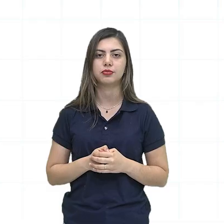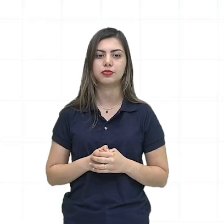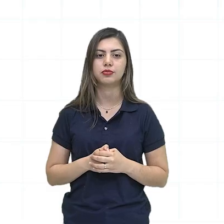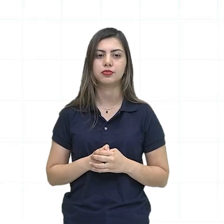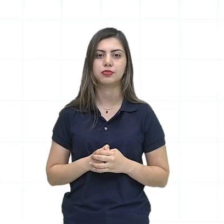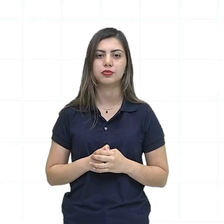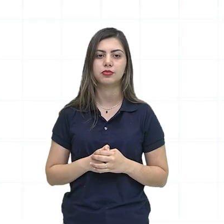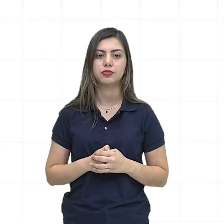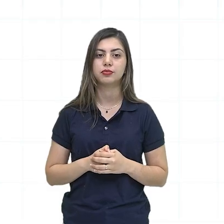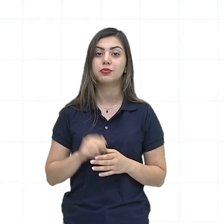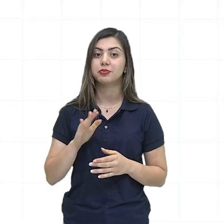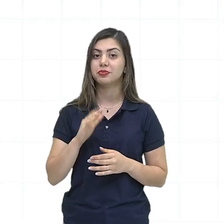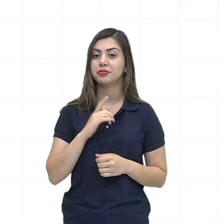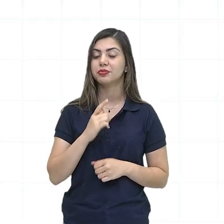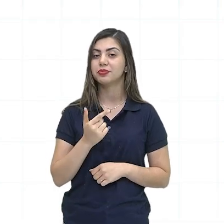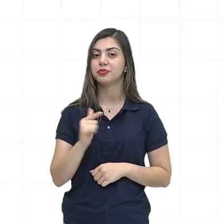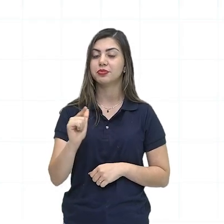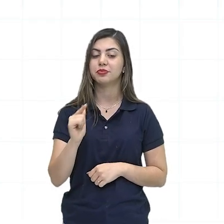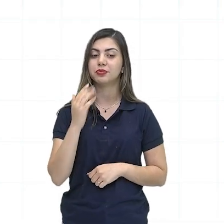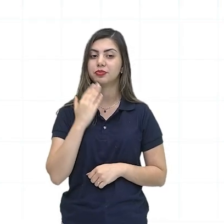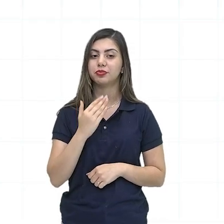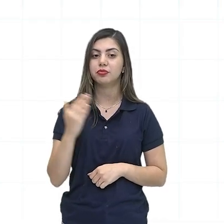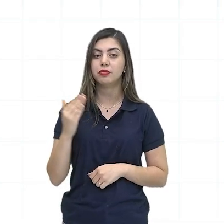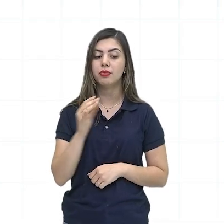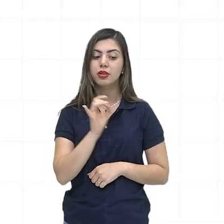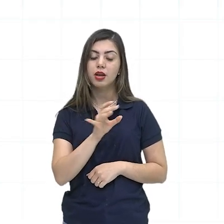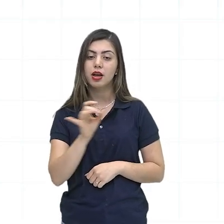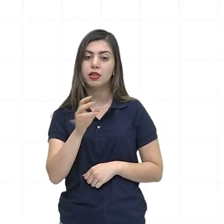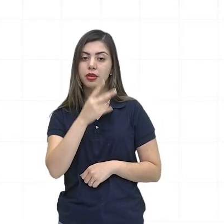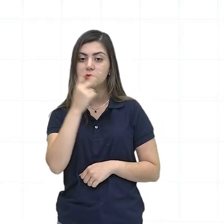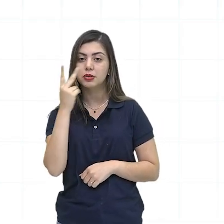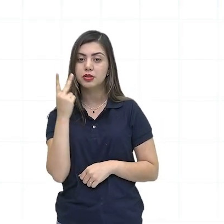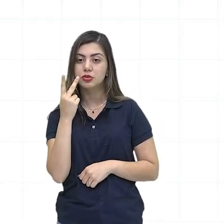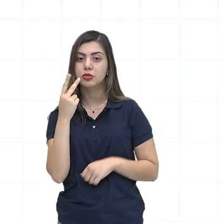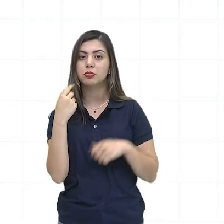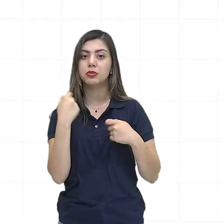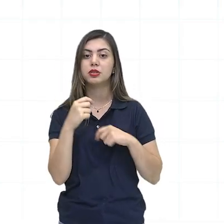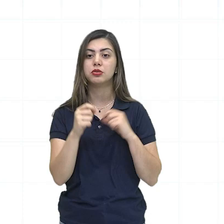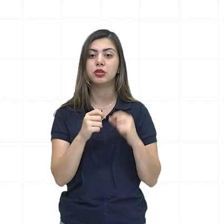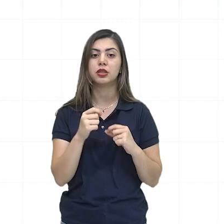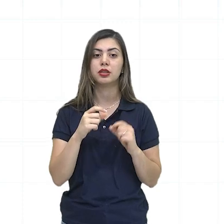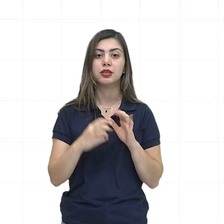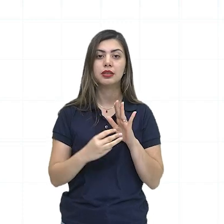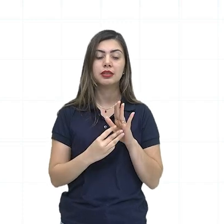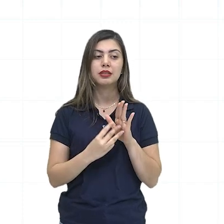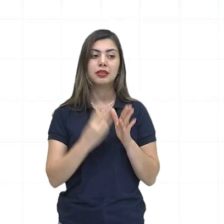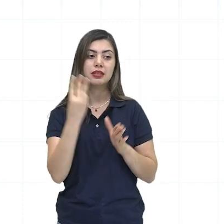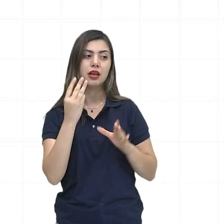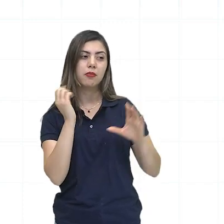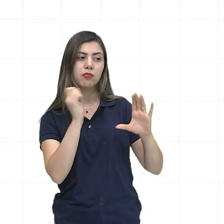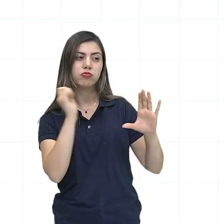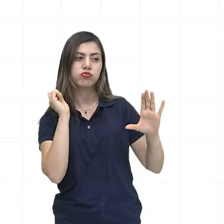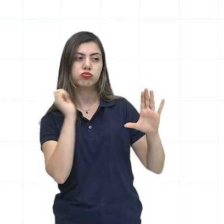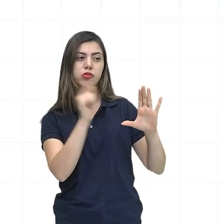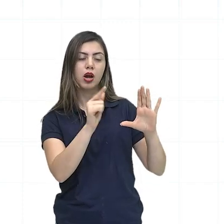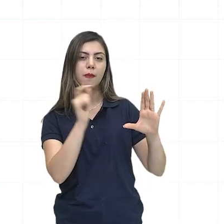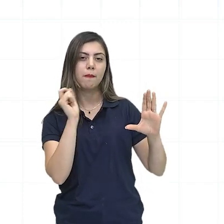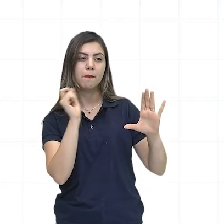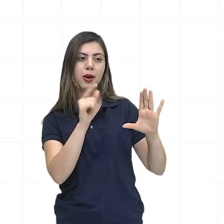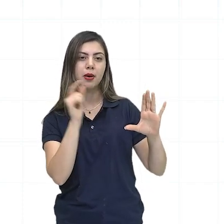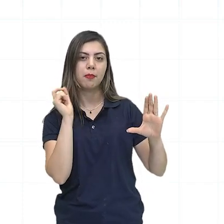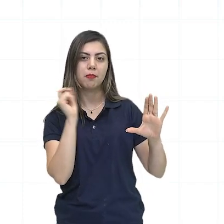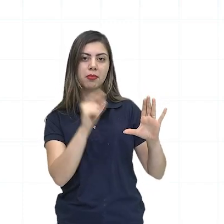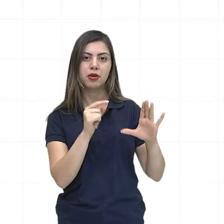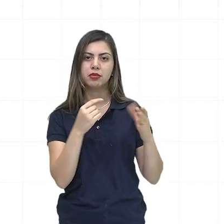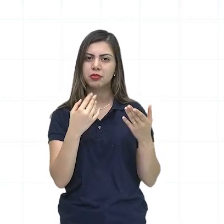Vamos ver aí as outras regras? Cada jogador tem direito a arremessar 3 dados por cada rodada. Ou seja,